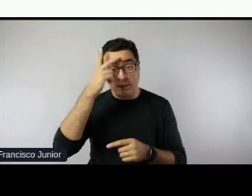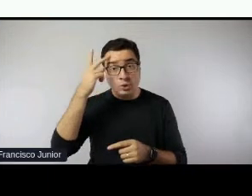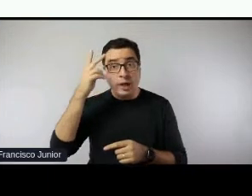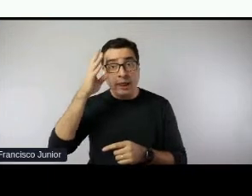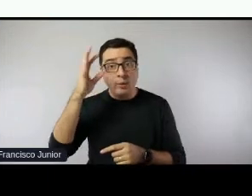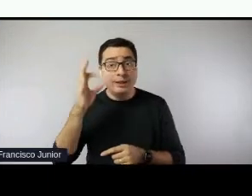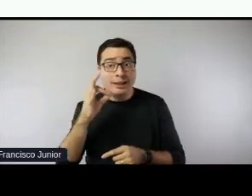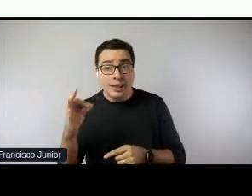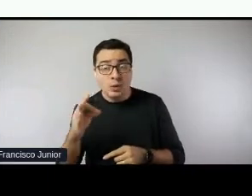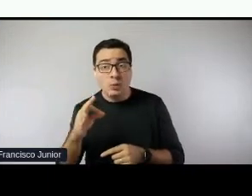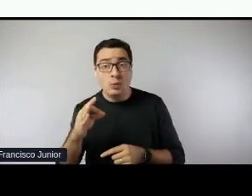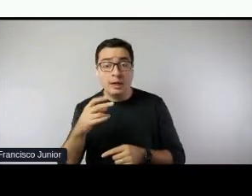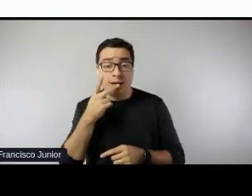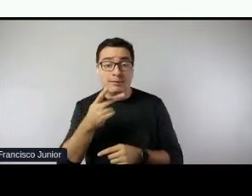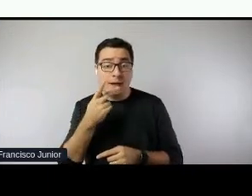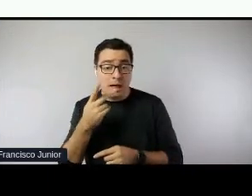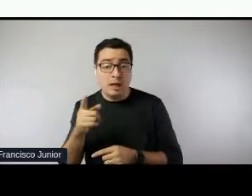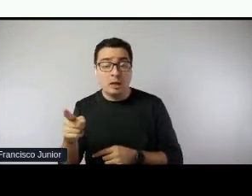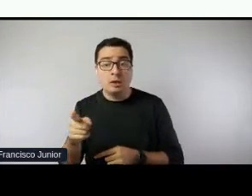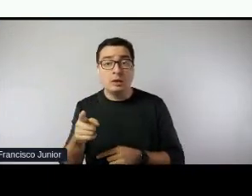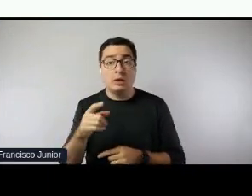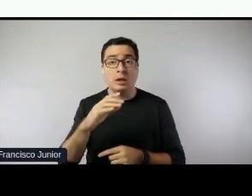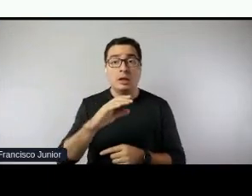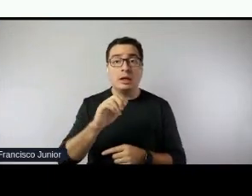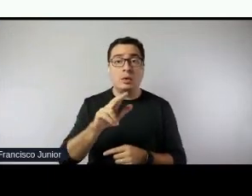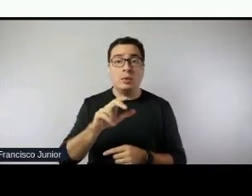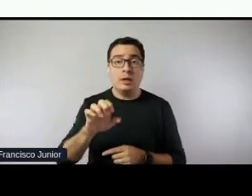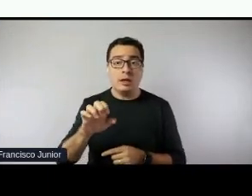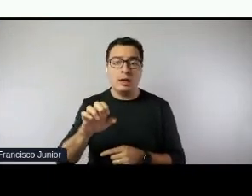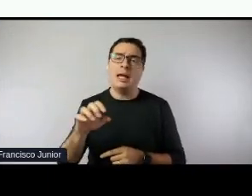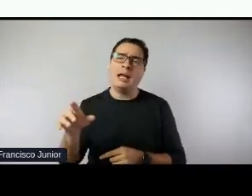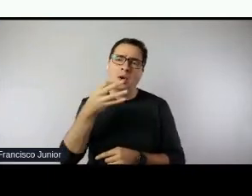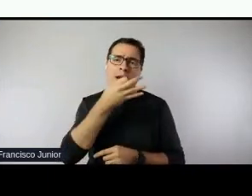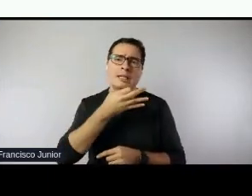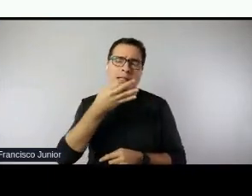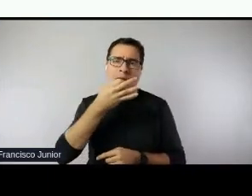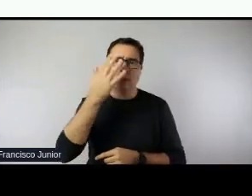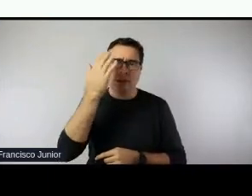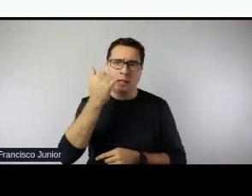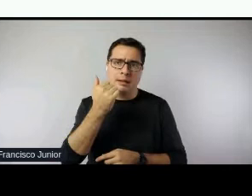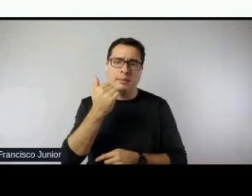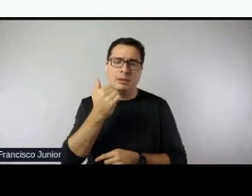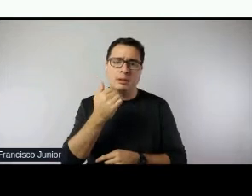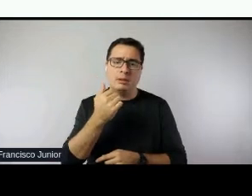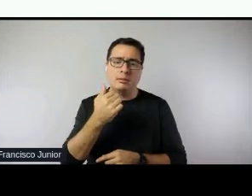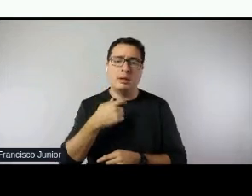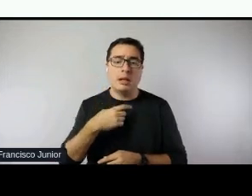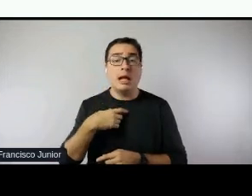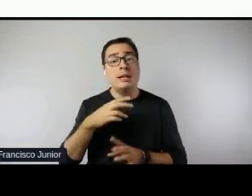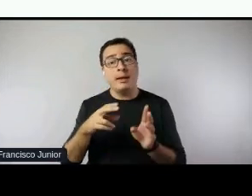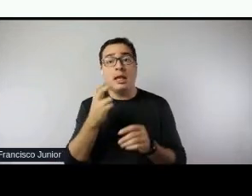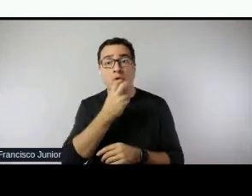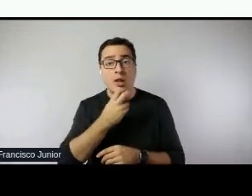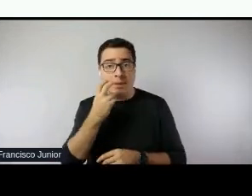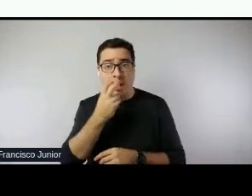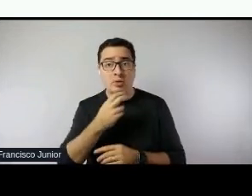entenderam, né, quando o Cauê está falando, ele é oralizado, né? Então ele consegue fazer leitura labial